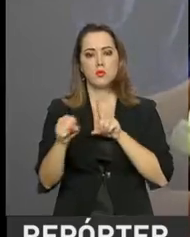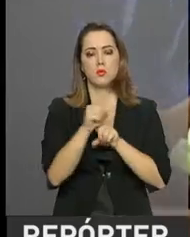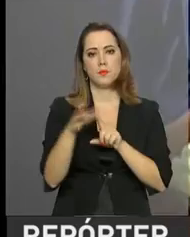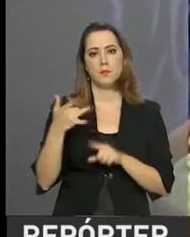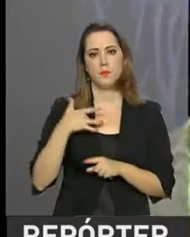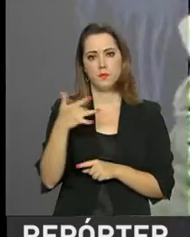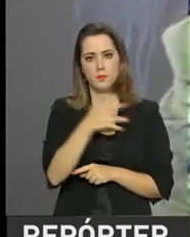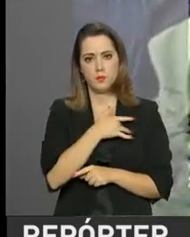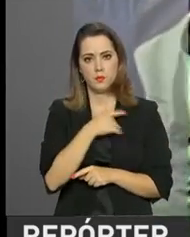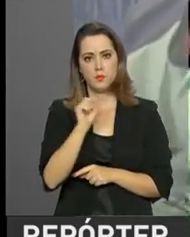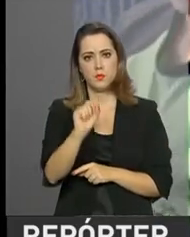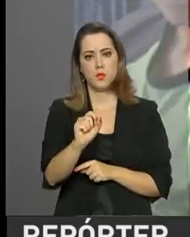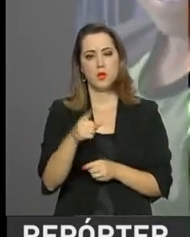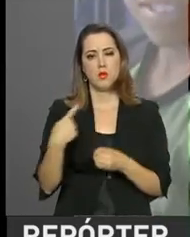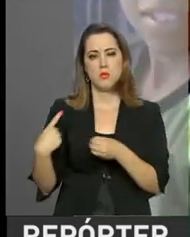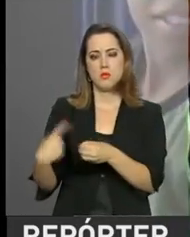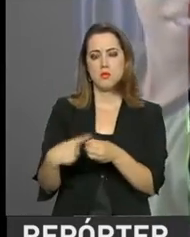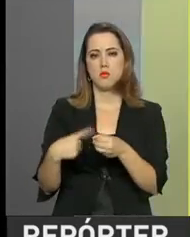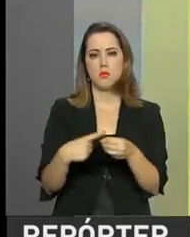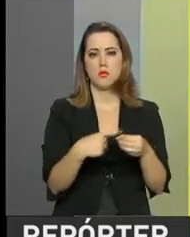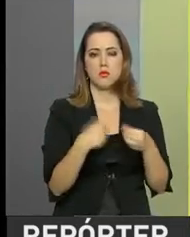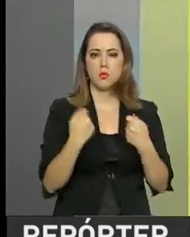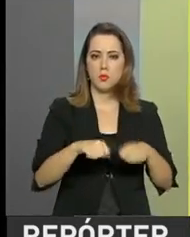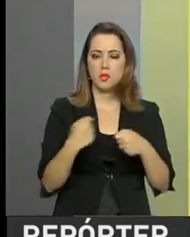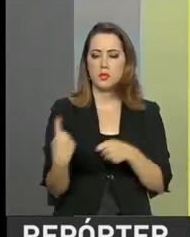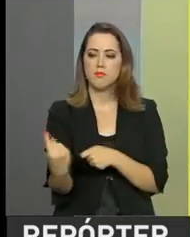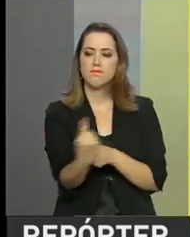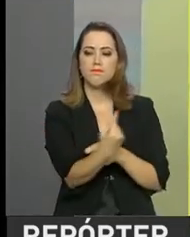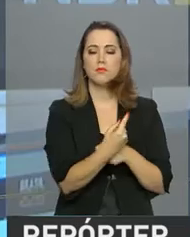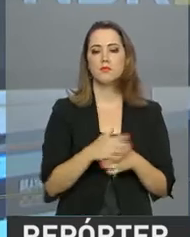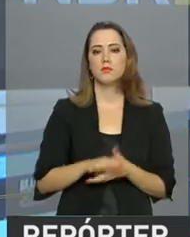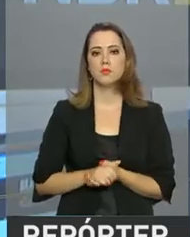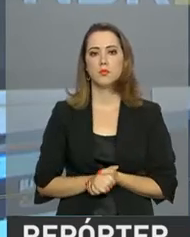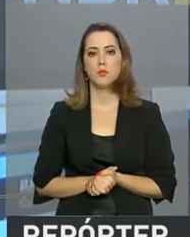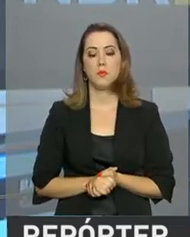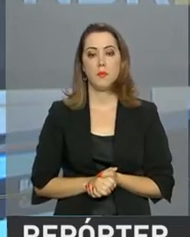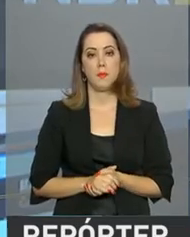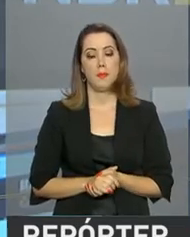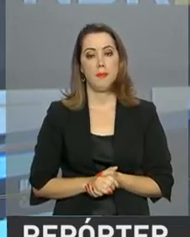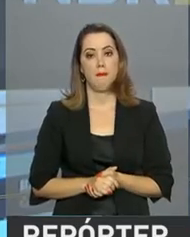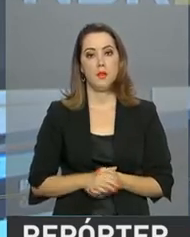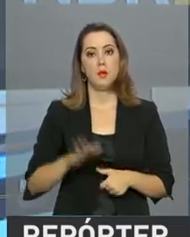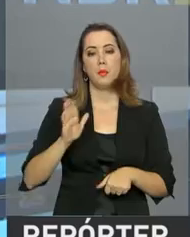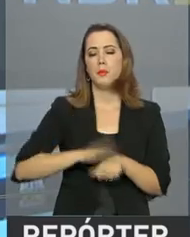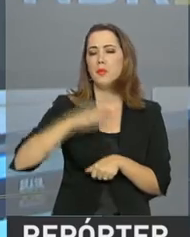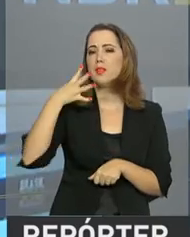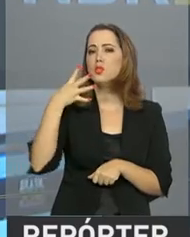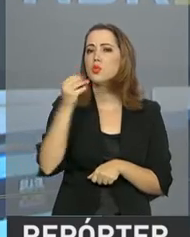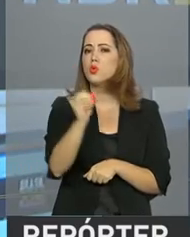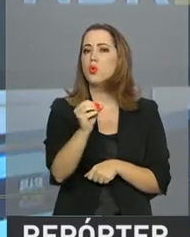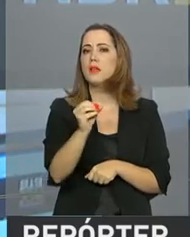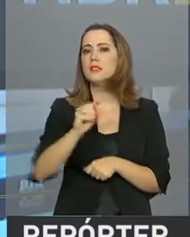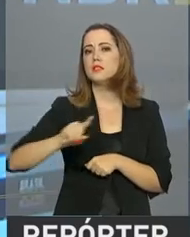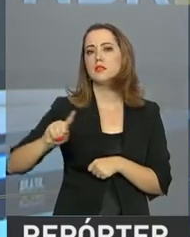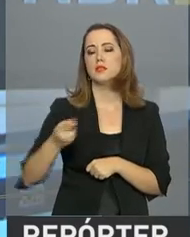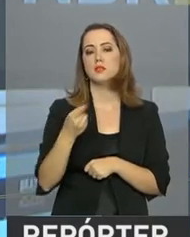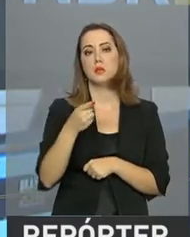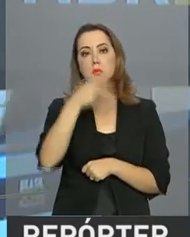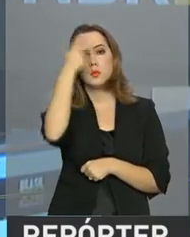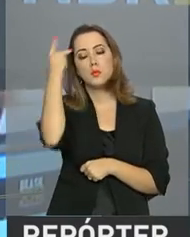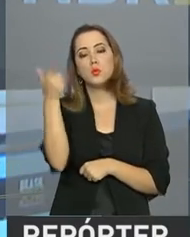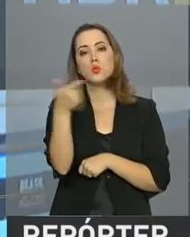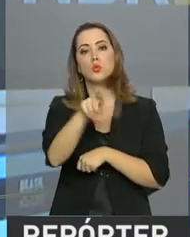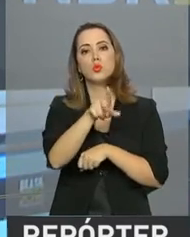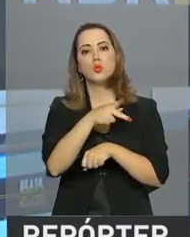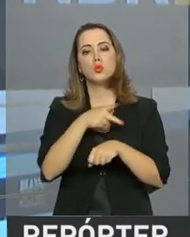saúde de acordo com as necessidades da região mais de 40 mil estrangeiros foram beneficiados com a